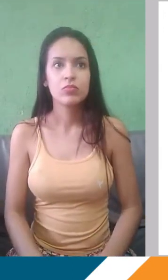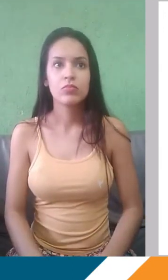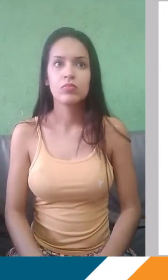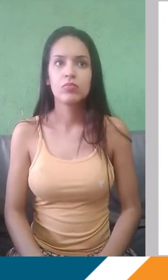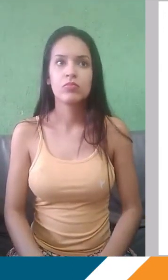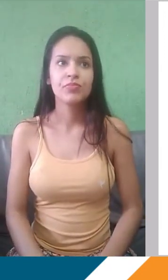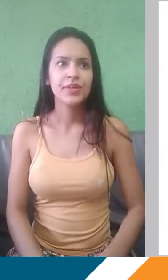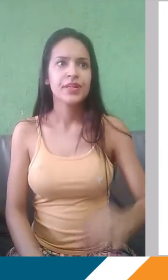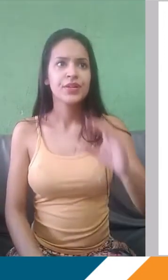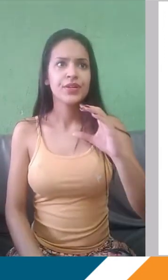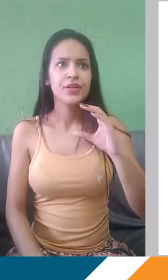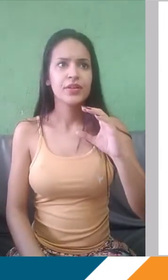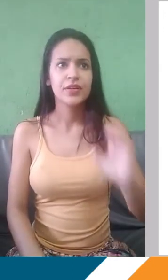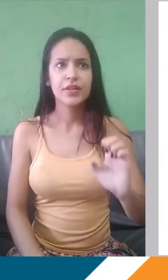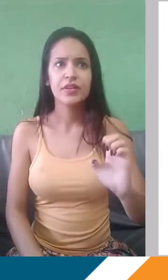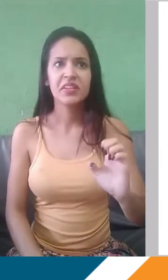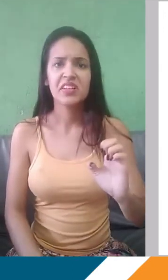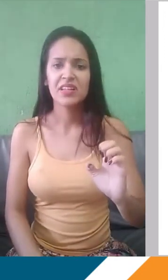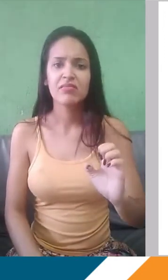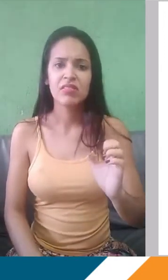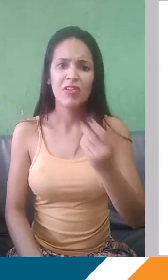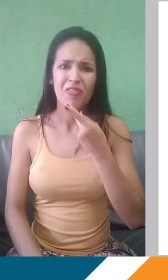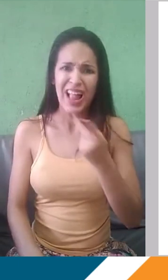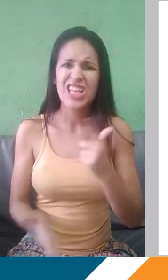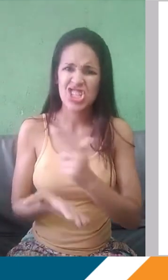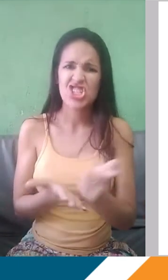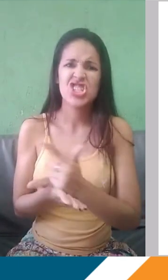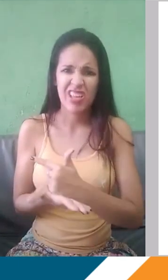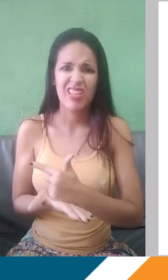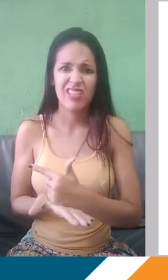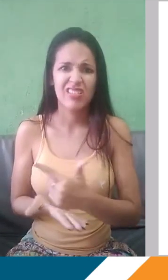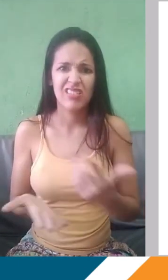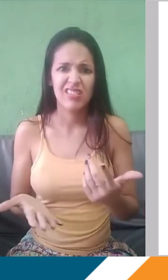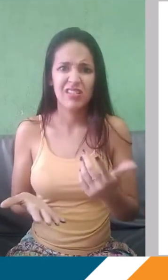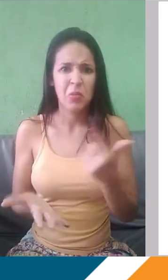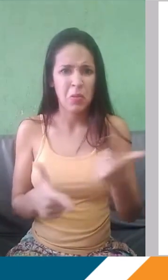antagonismo de gênero, objetivo que não está no escopo deste cartoon.